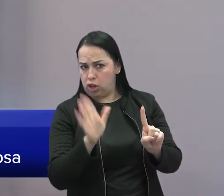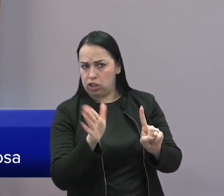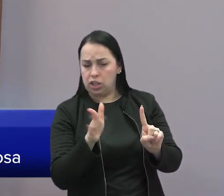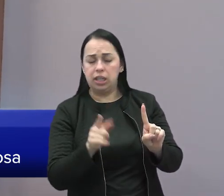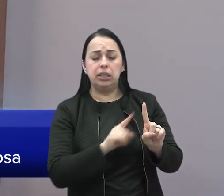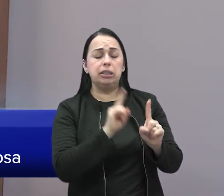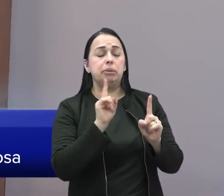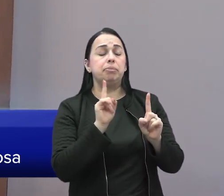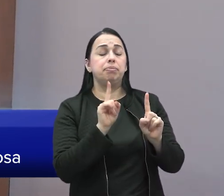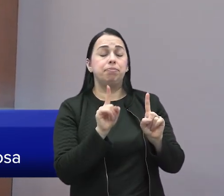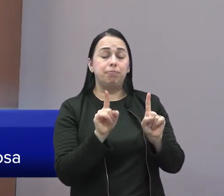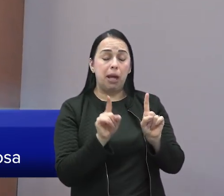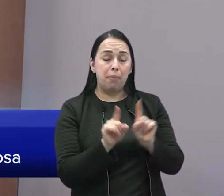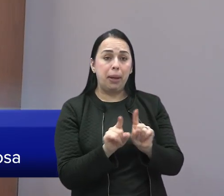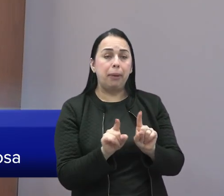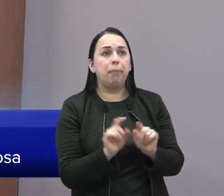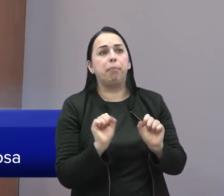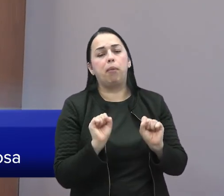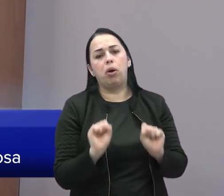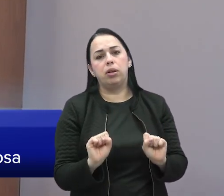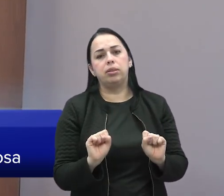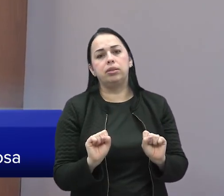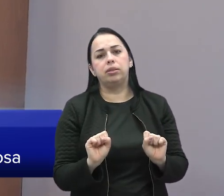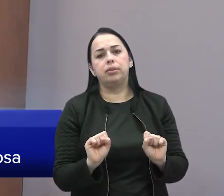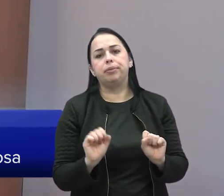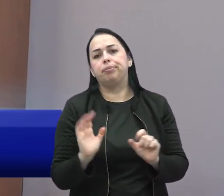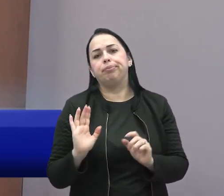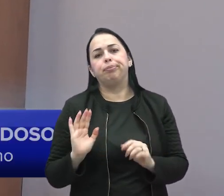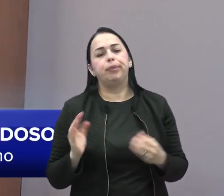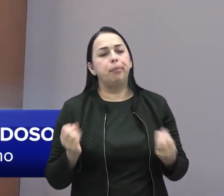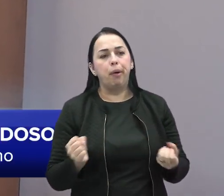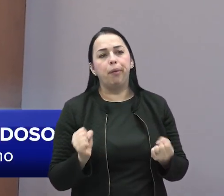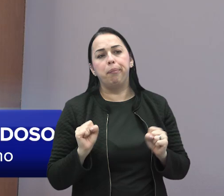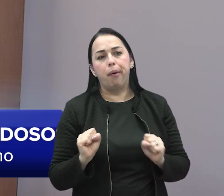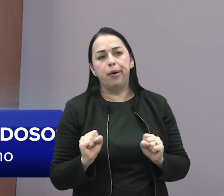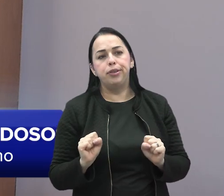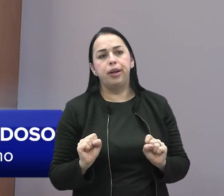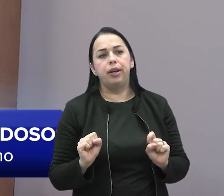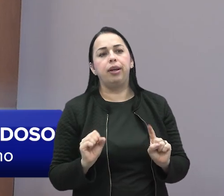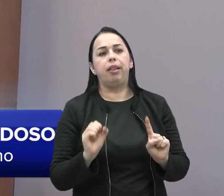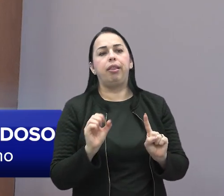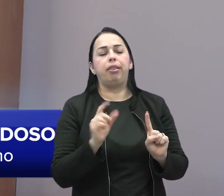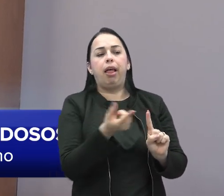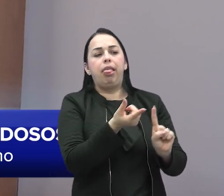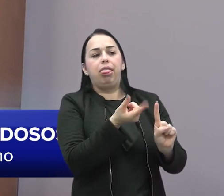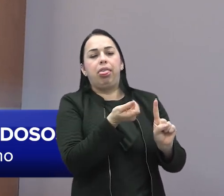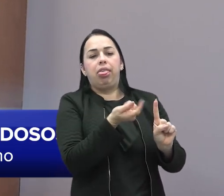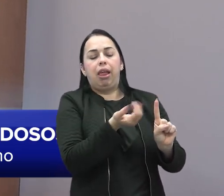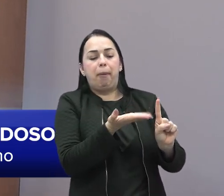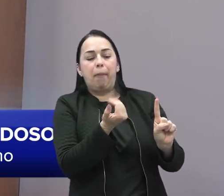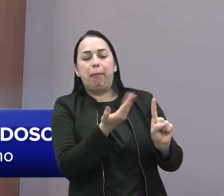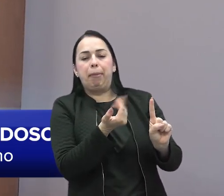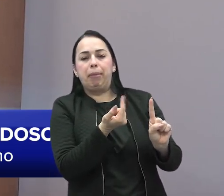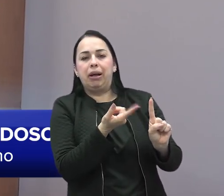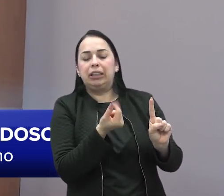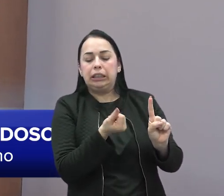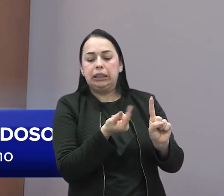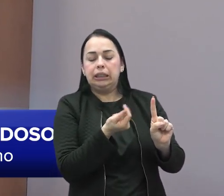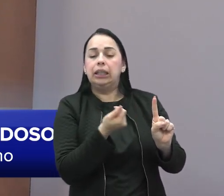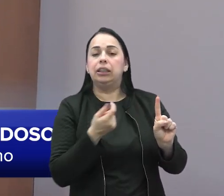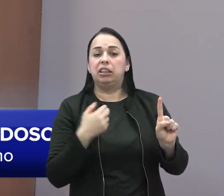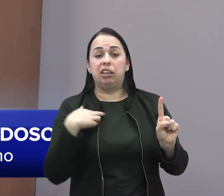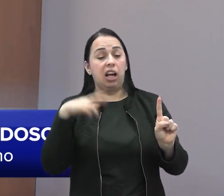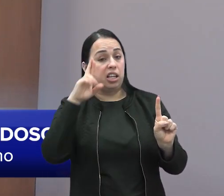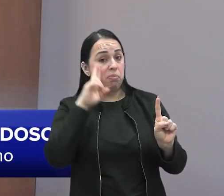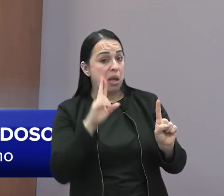mencionou, a violência contra a pessoa idosa ela pode ser demonstrada através de abusos financeiros,